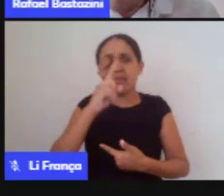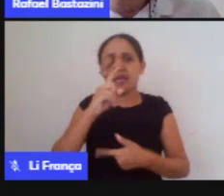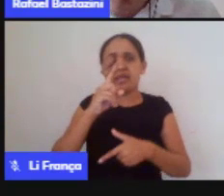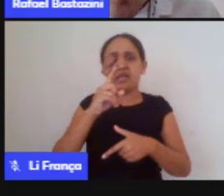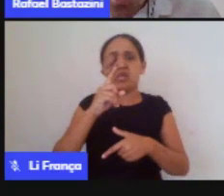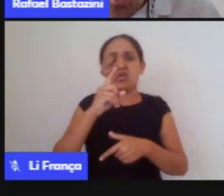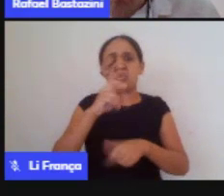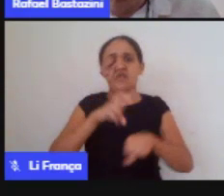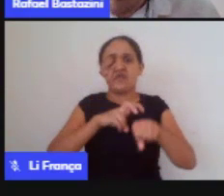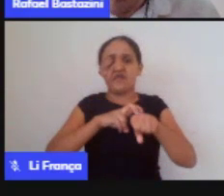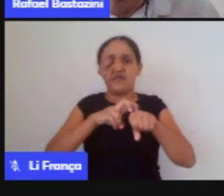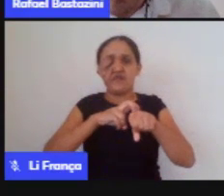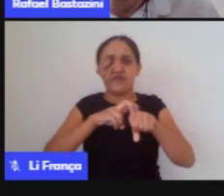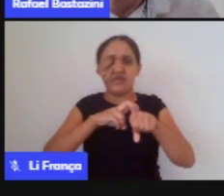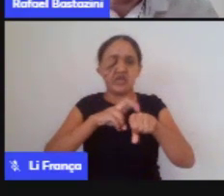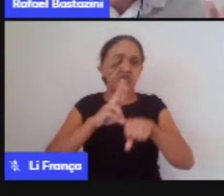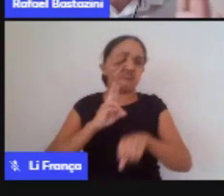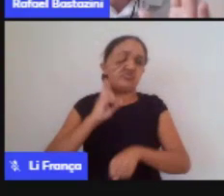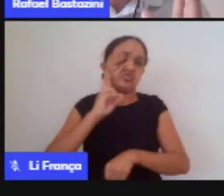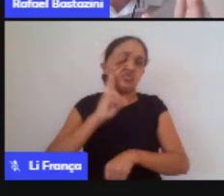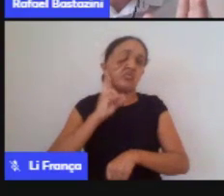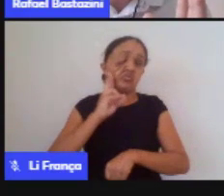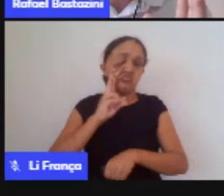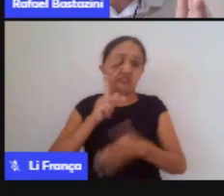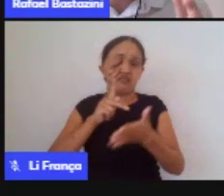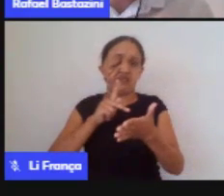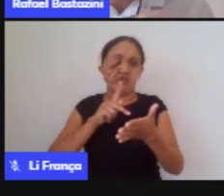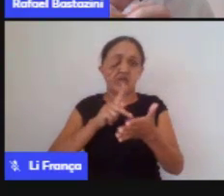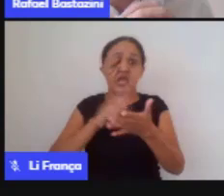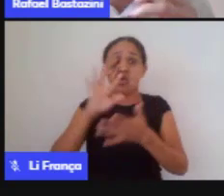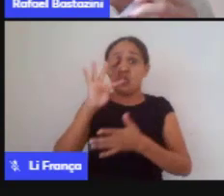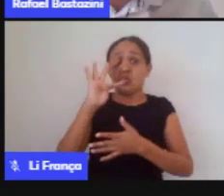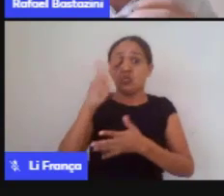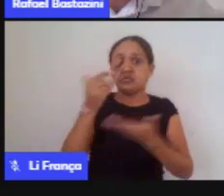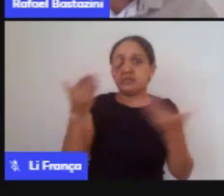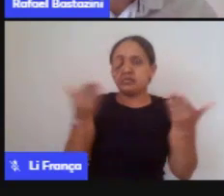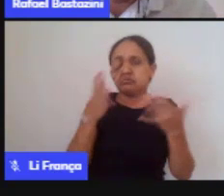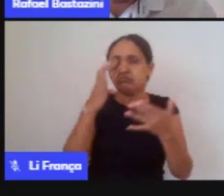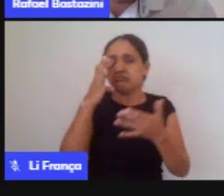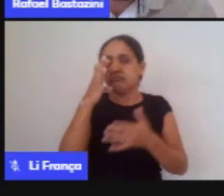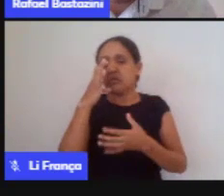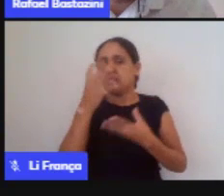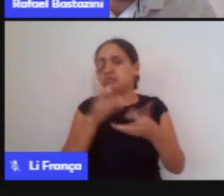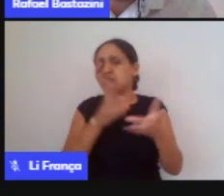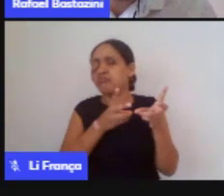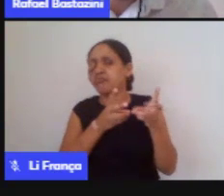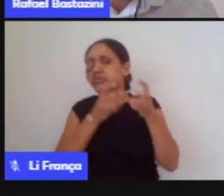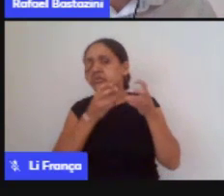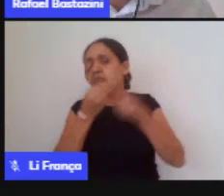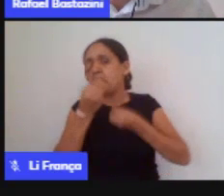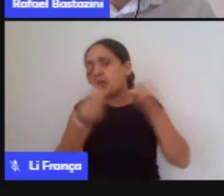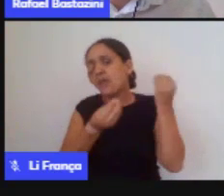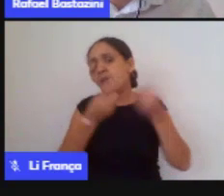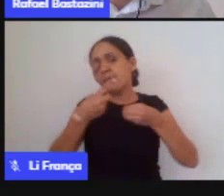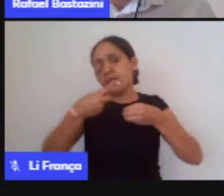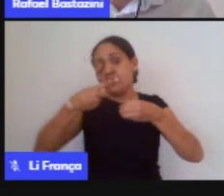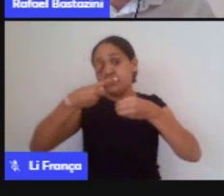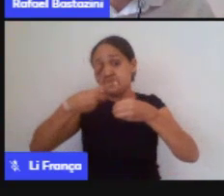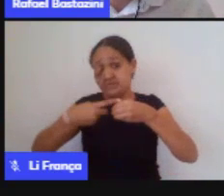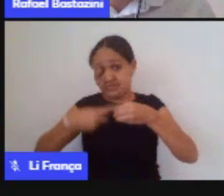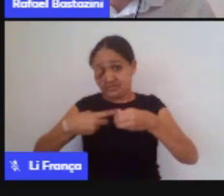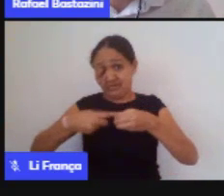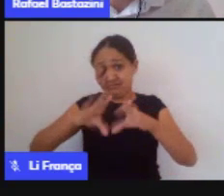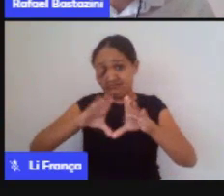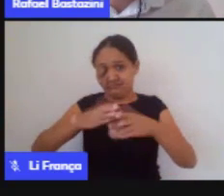Amarelo, verde e roxo, na verdade, né? É o período que a gente analisa. Então, perceba como que a cidade se expandiu. Só que ela se expandiu de